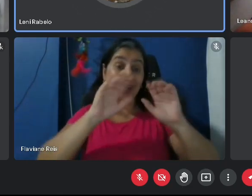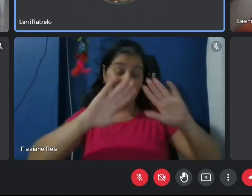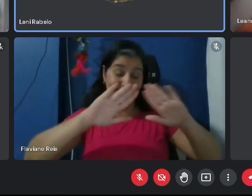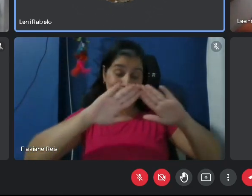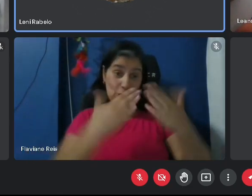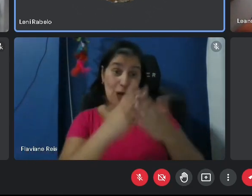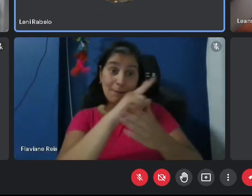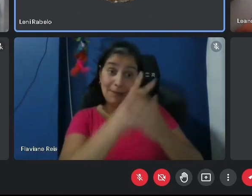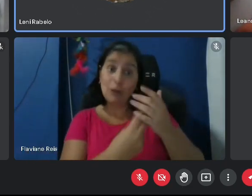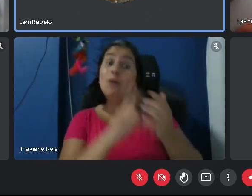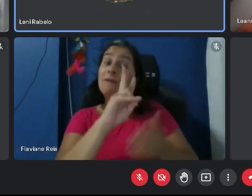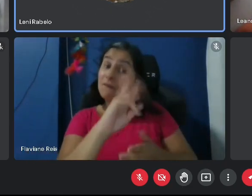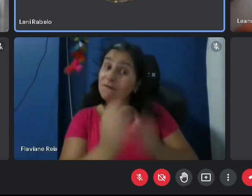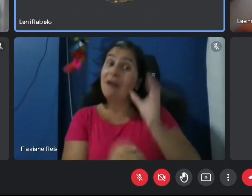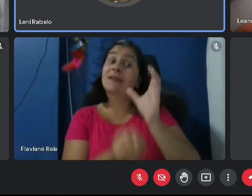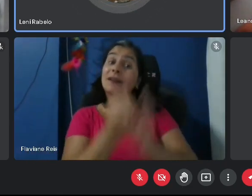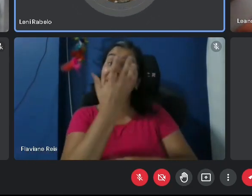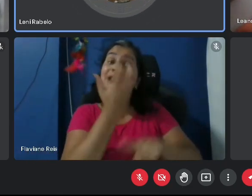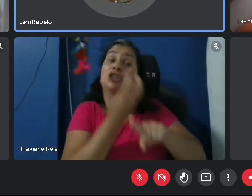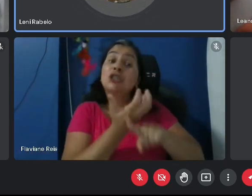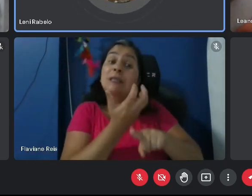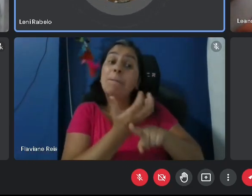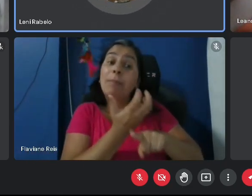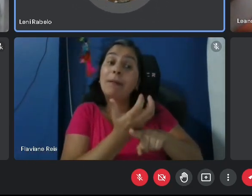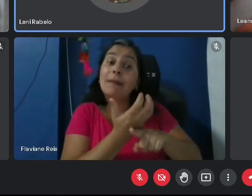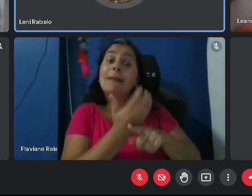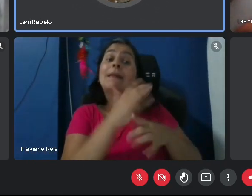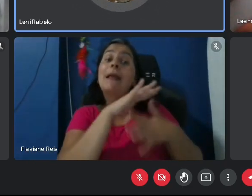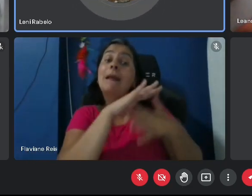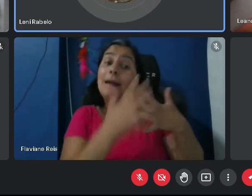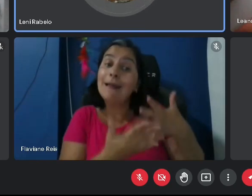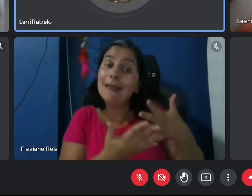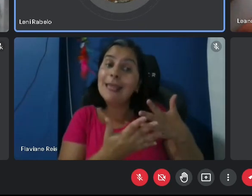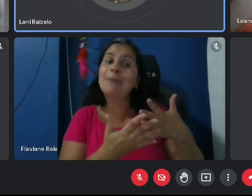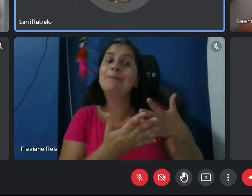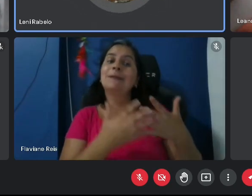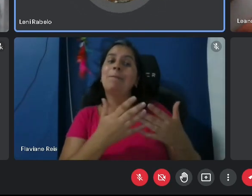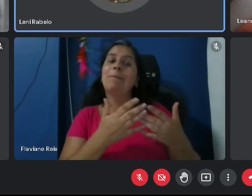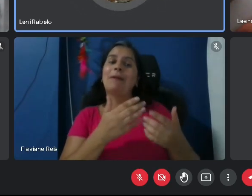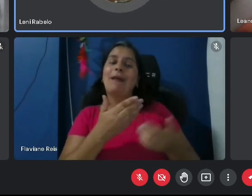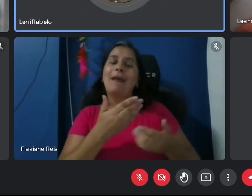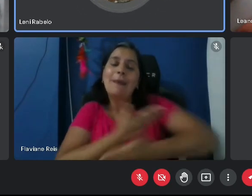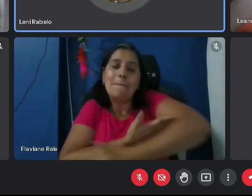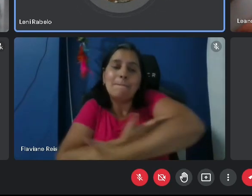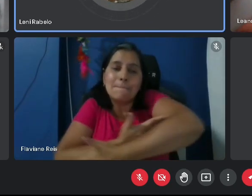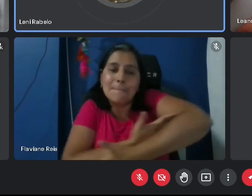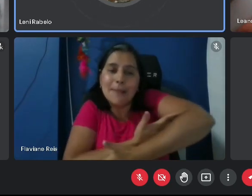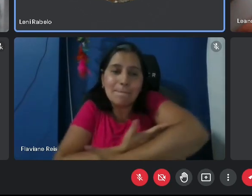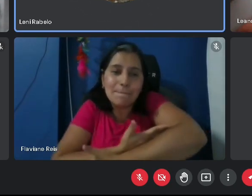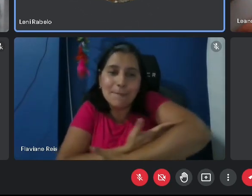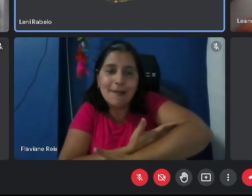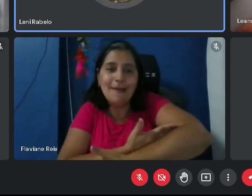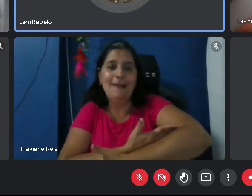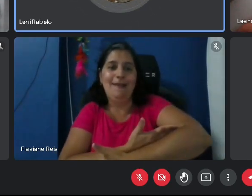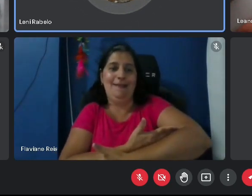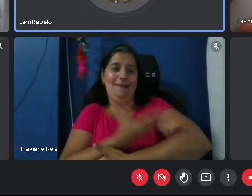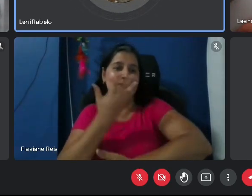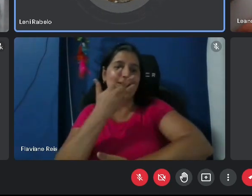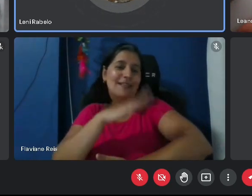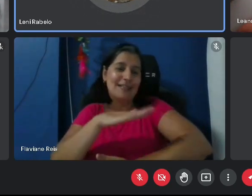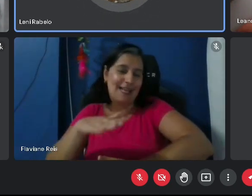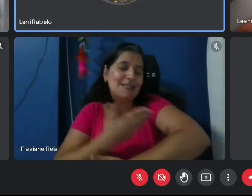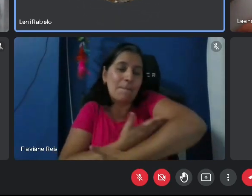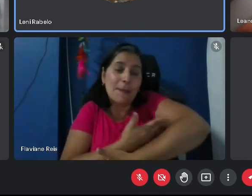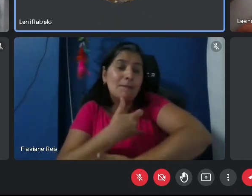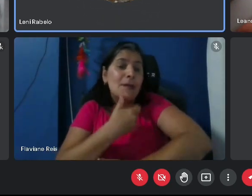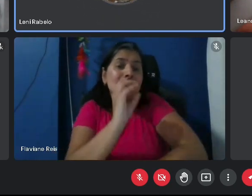surda. Na escola bilíngue, vai ter a disciplina de Libras para o